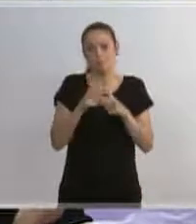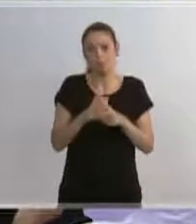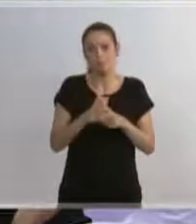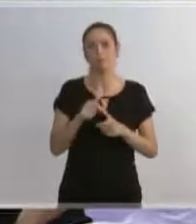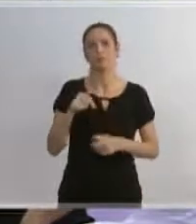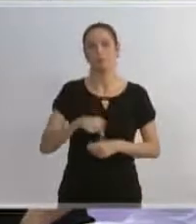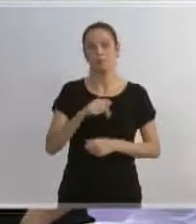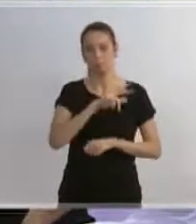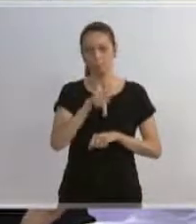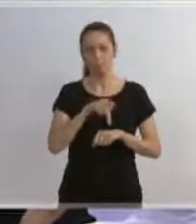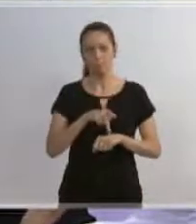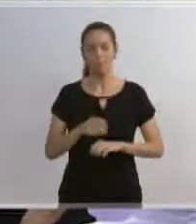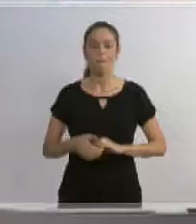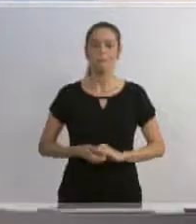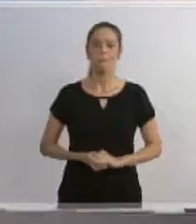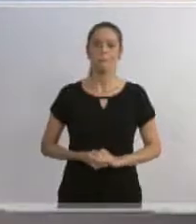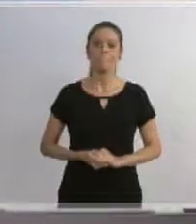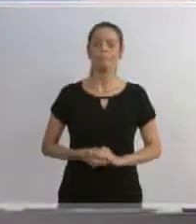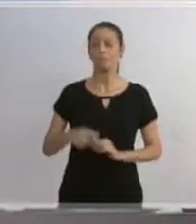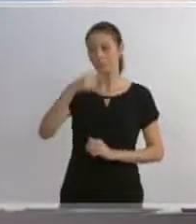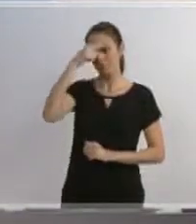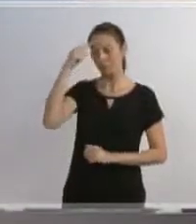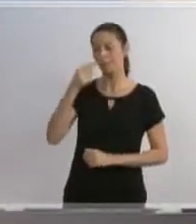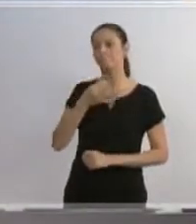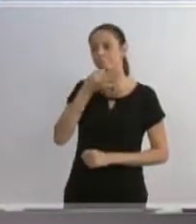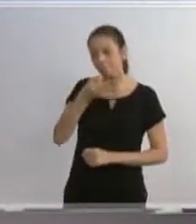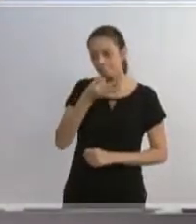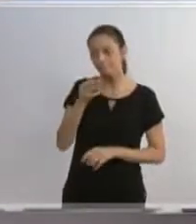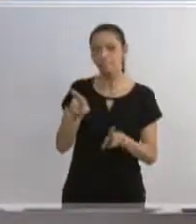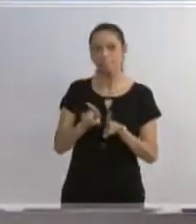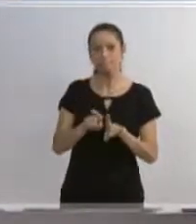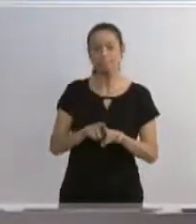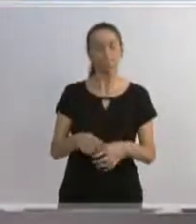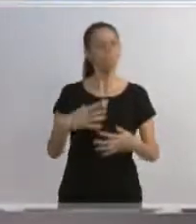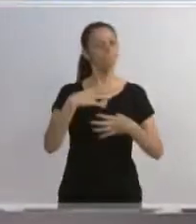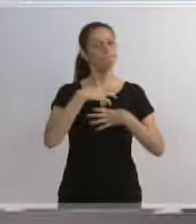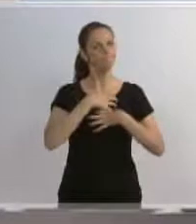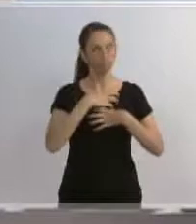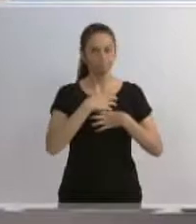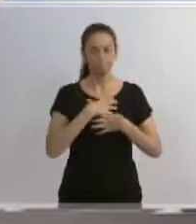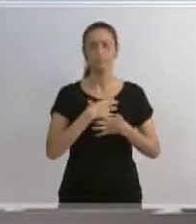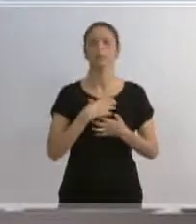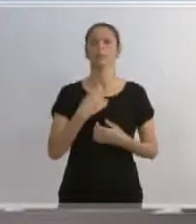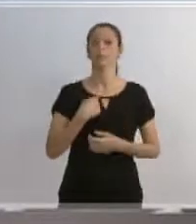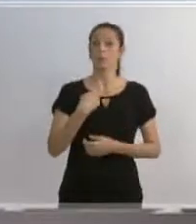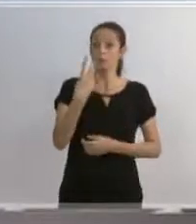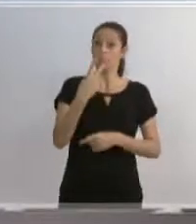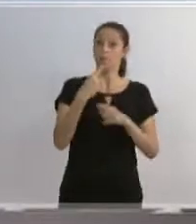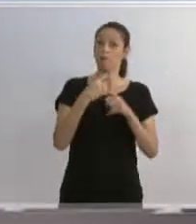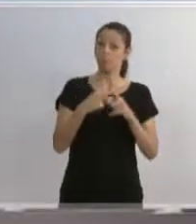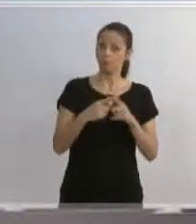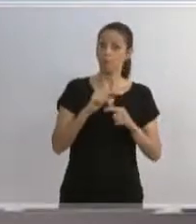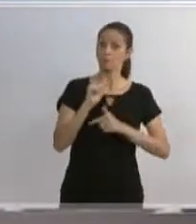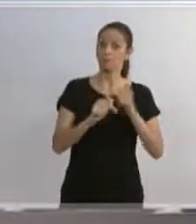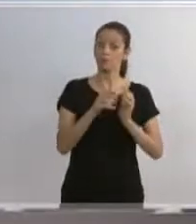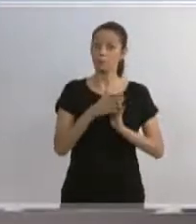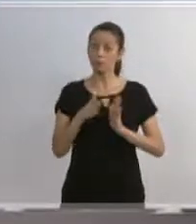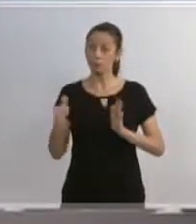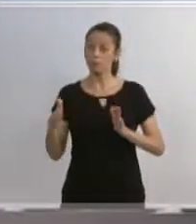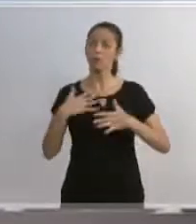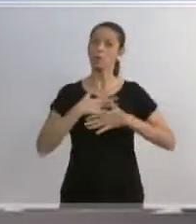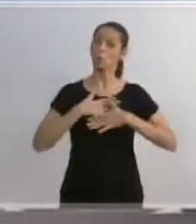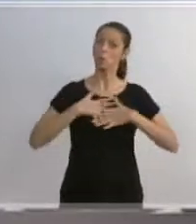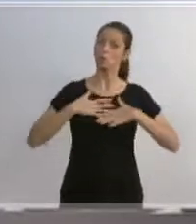o maior prazer. Só para lamentar, realmente, eu estou aqui no meu segundo mandato, tenho orgulho de dizer que